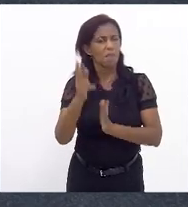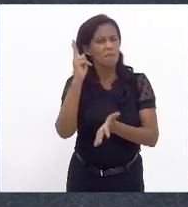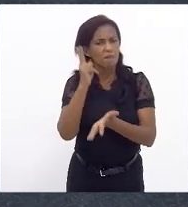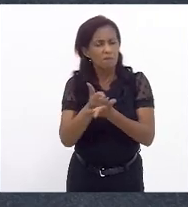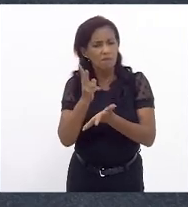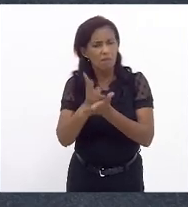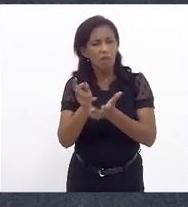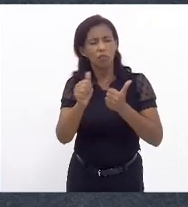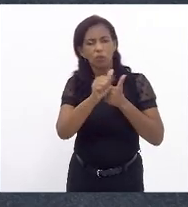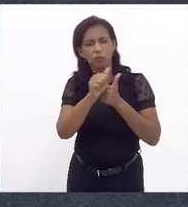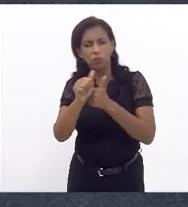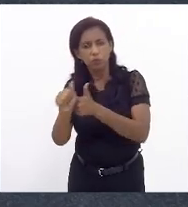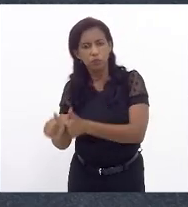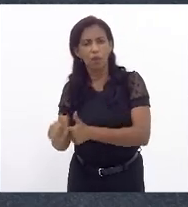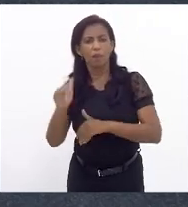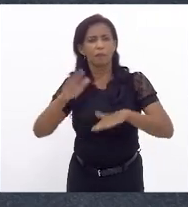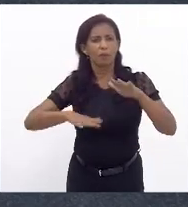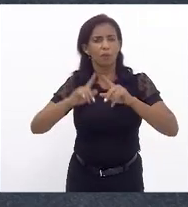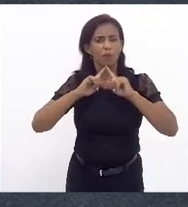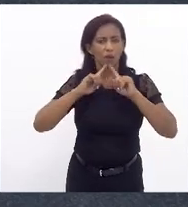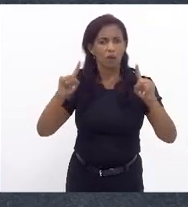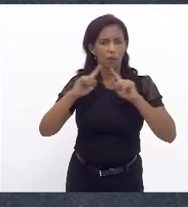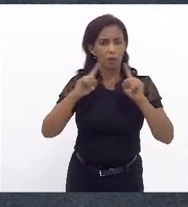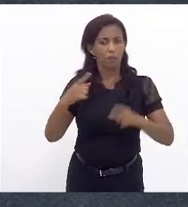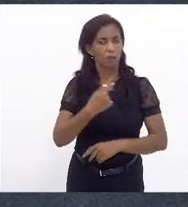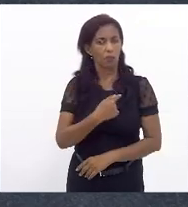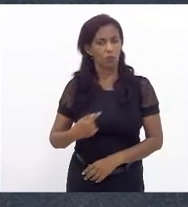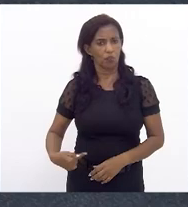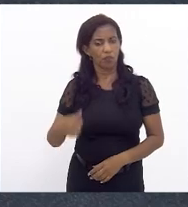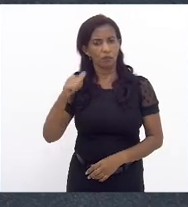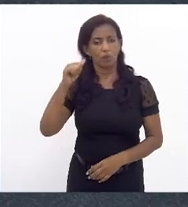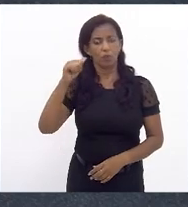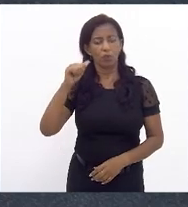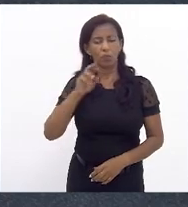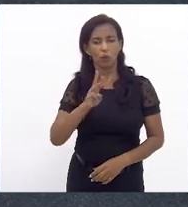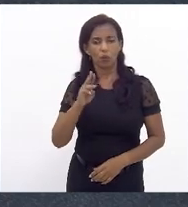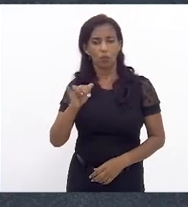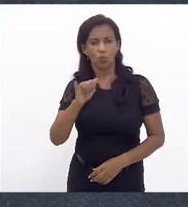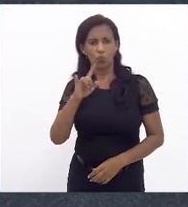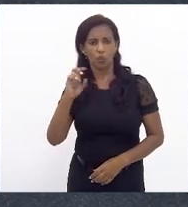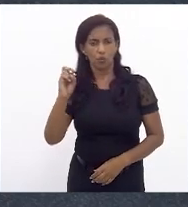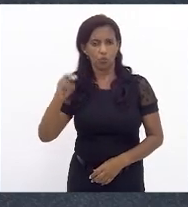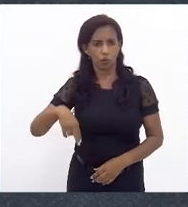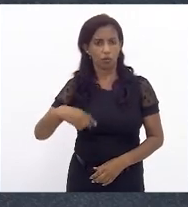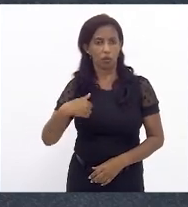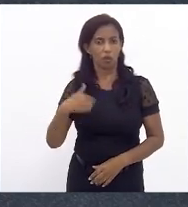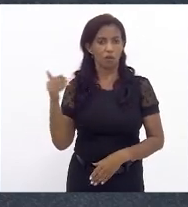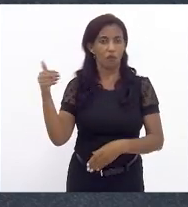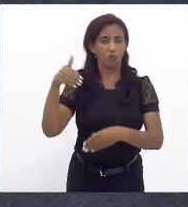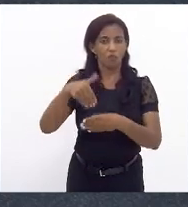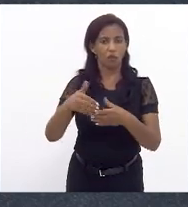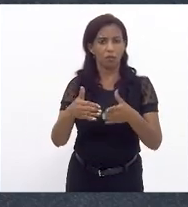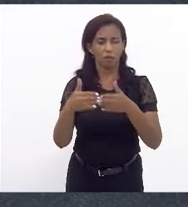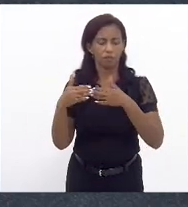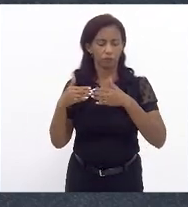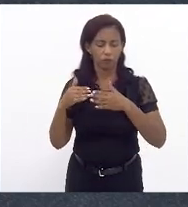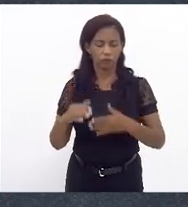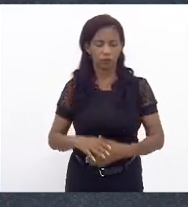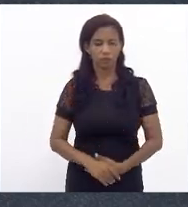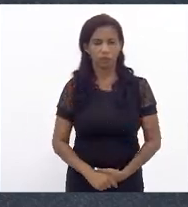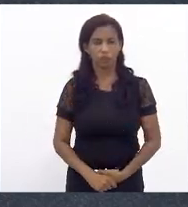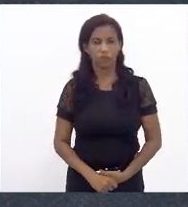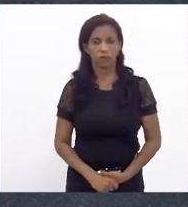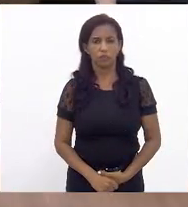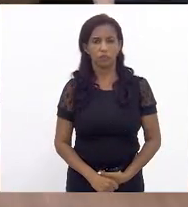tendo acompanhado, que foi questionado pelo então governador Wilson Witzel, a minha postura é de votar pela abstenção.